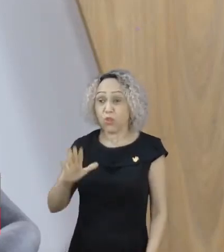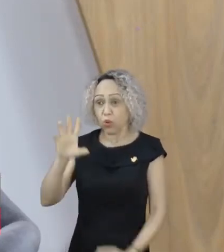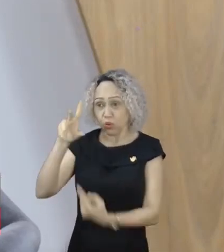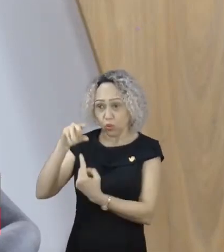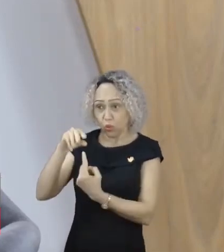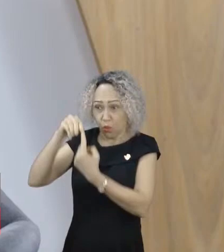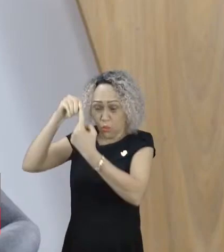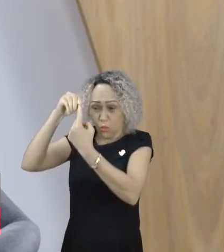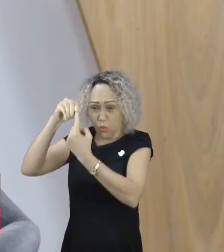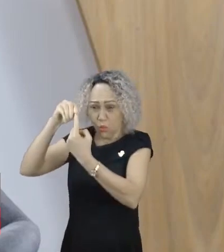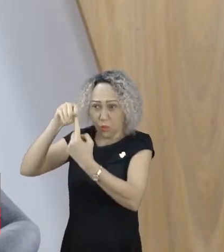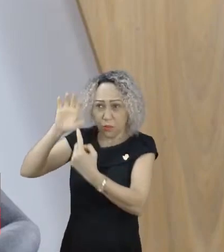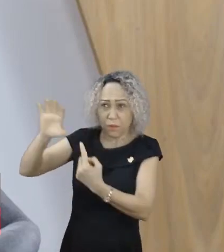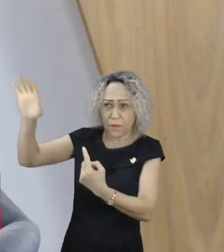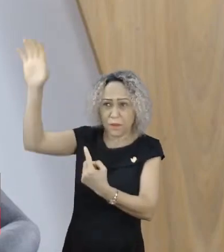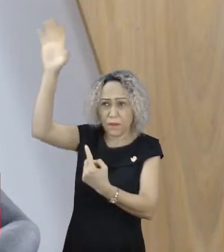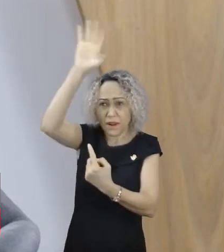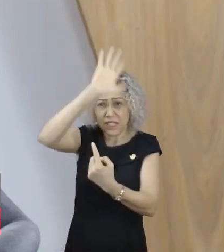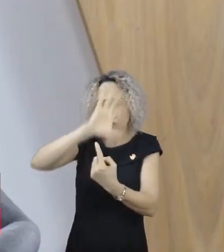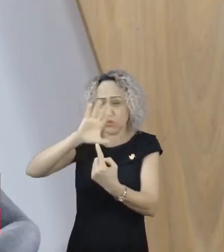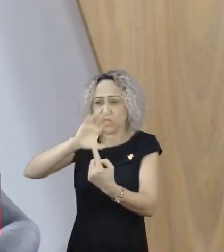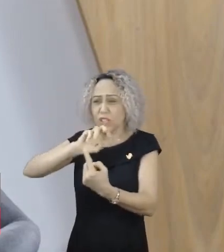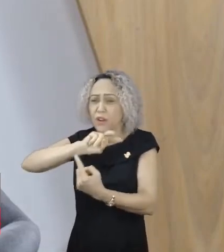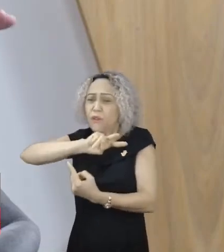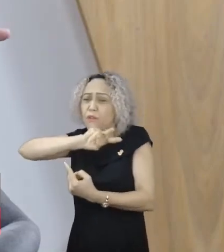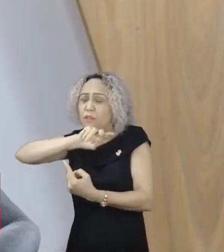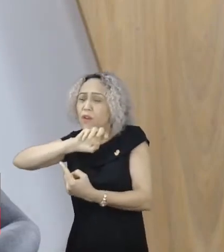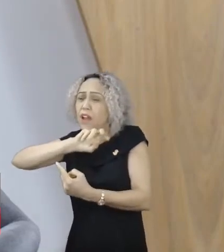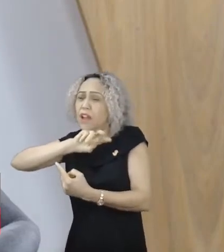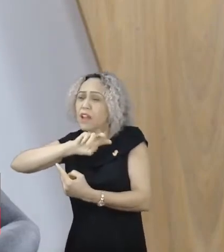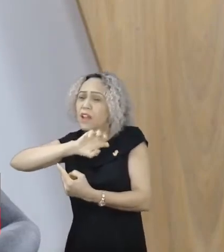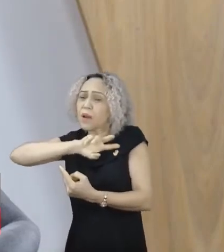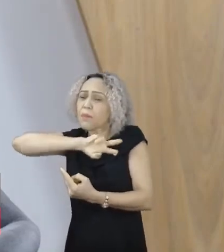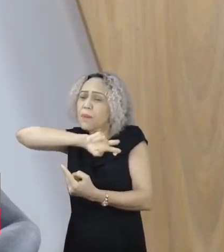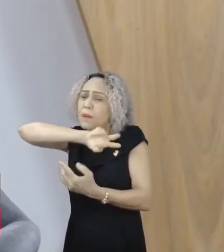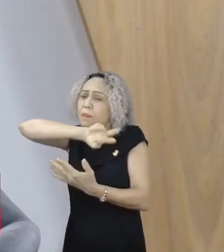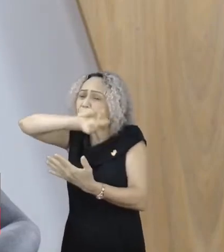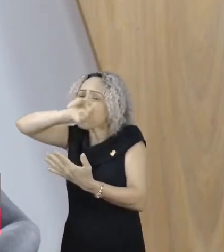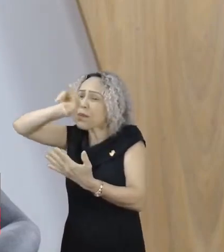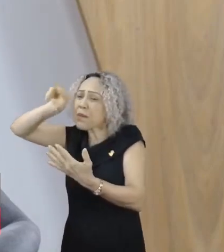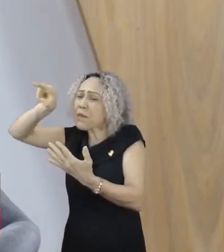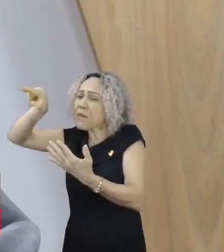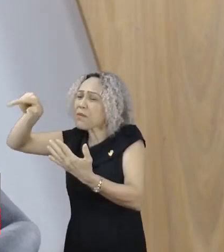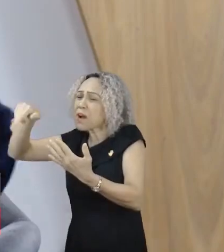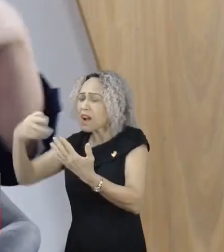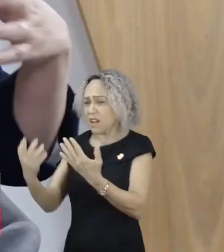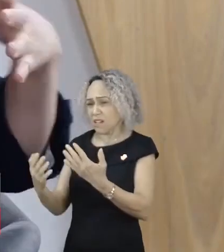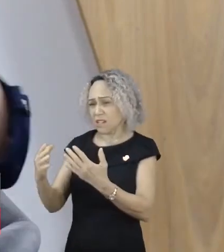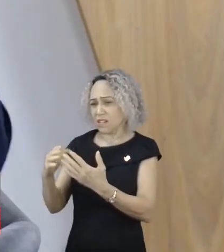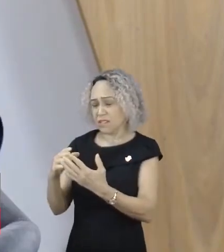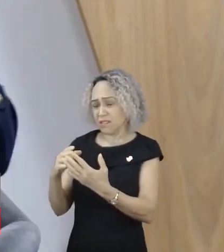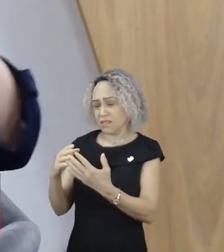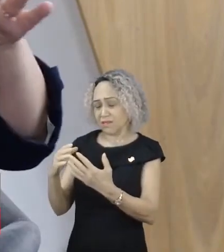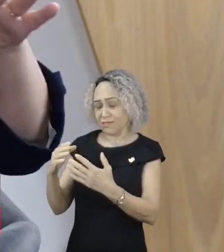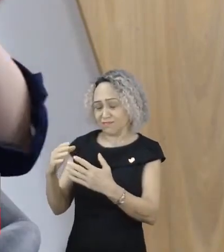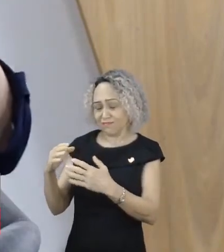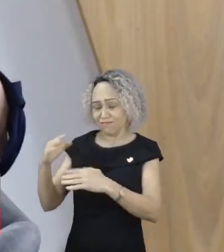IPEA, com o ENAP e o IBGE para fazer um mapa de onde seriam as cidades que permitiriam